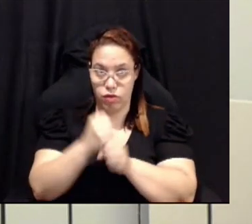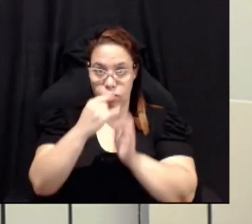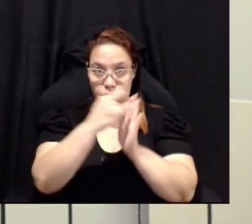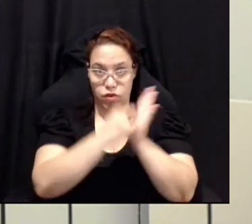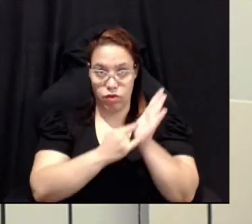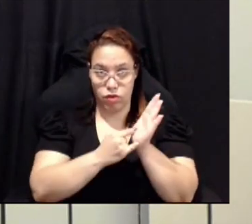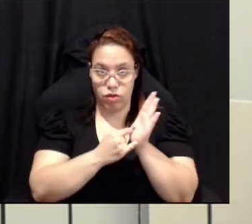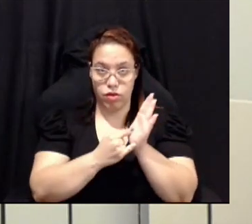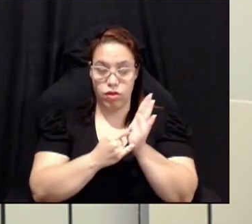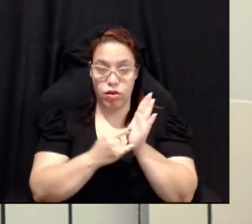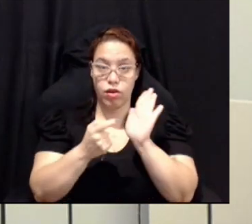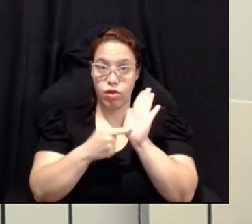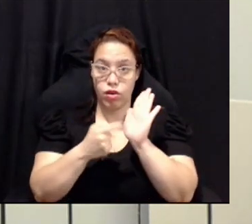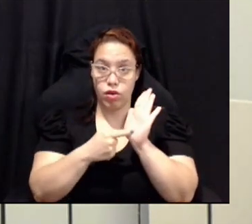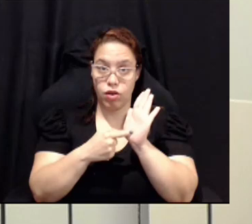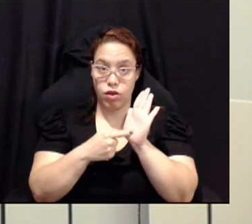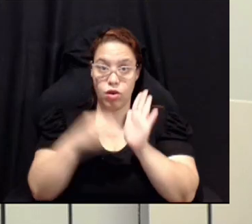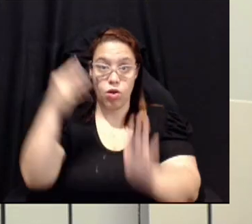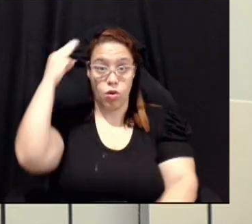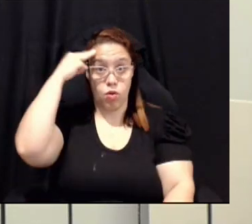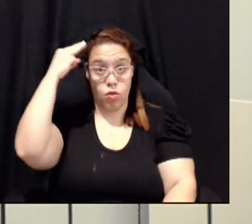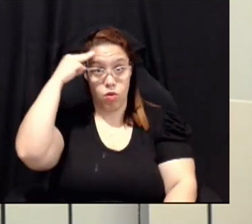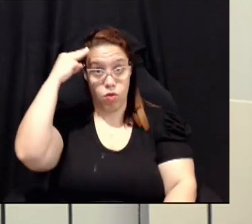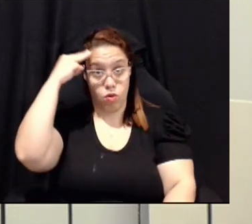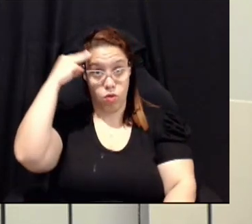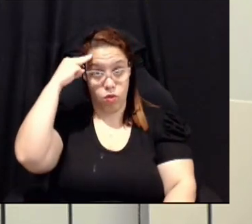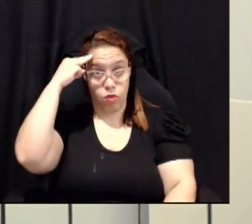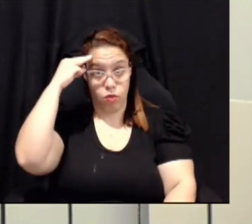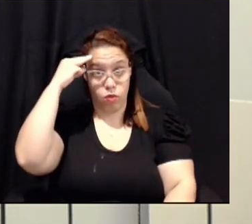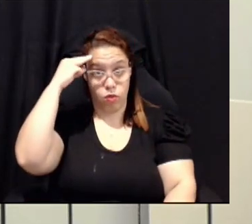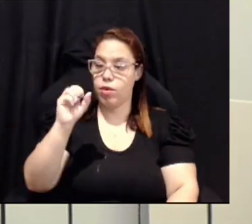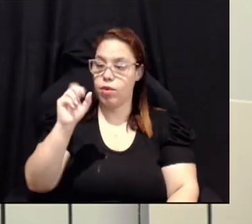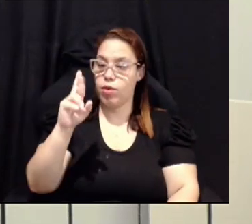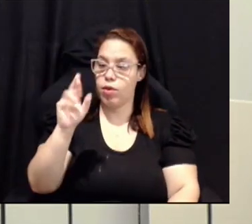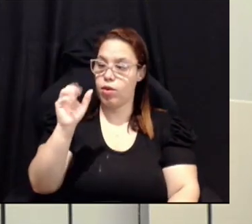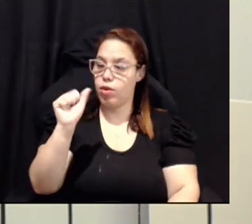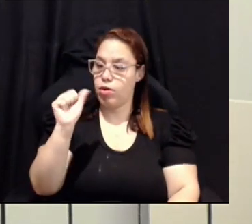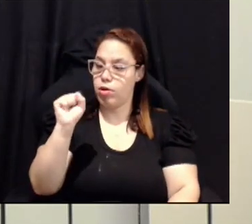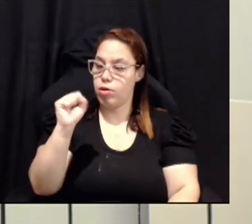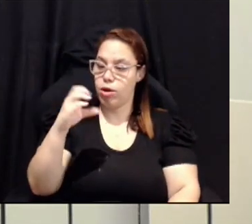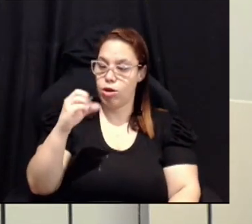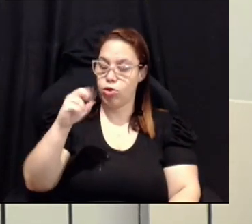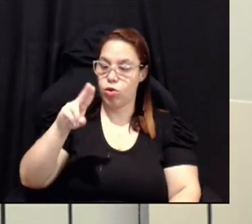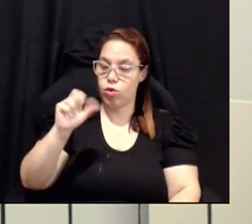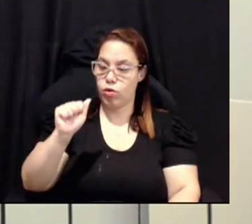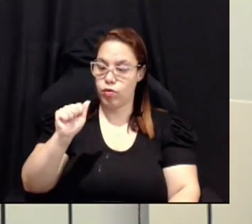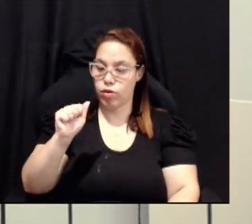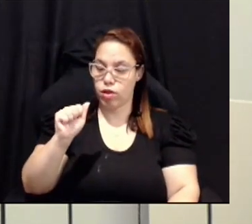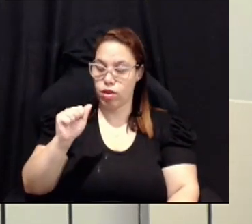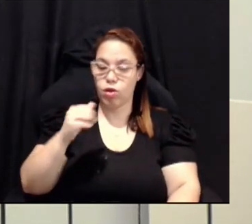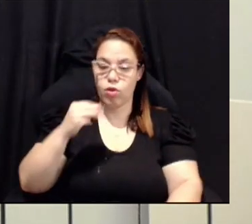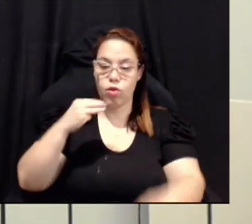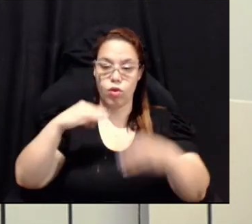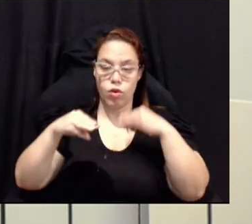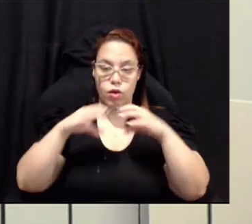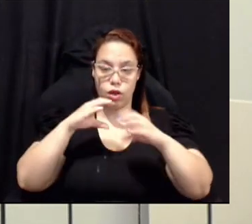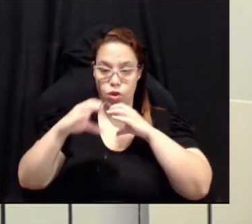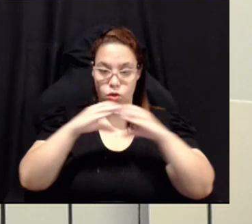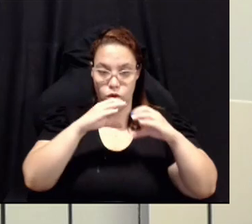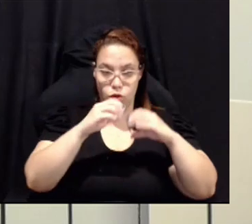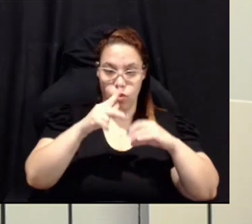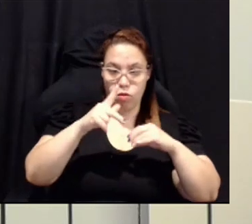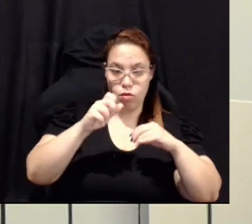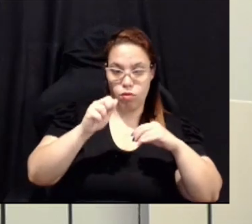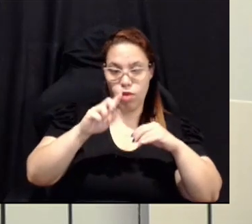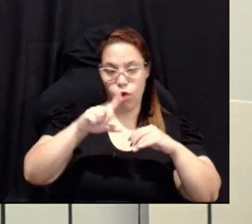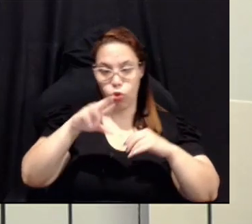obras: Memórias Póstumas, de Brás Cubas, de Machado de Assis, Canções Escolhidas, de Paulo César Pinheiro,